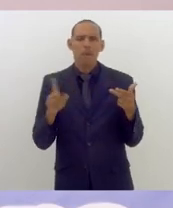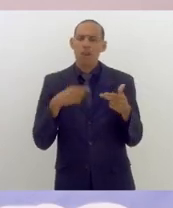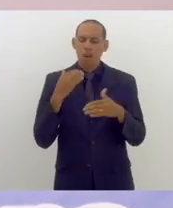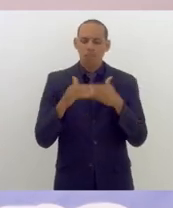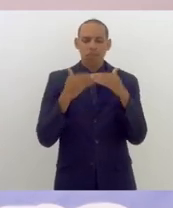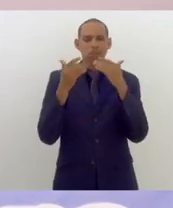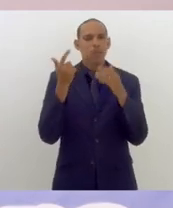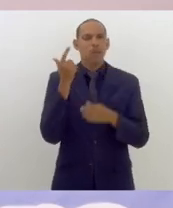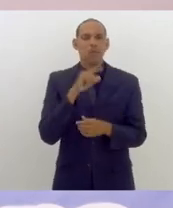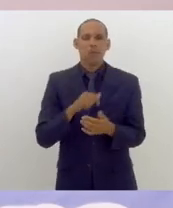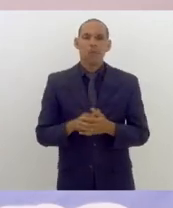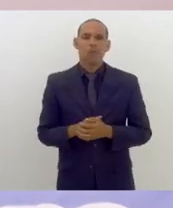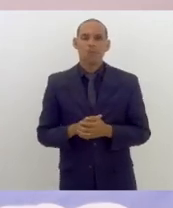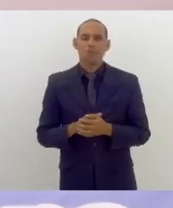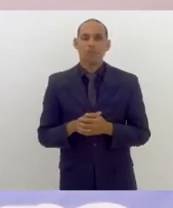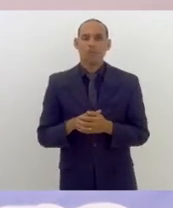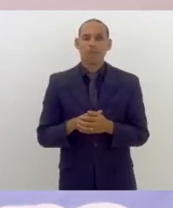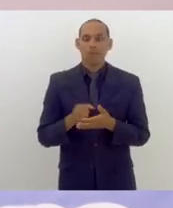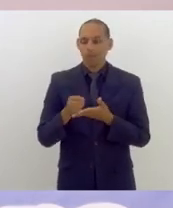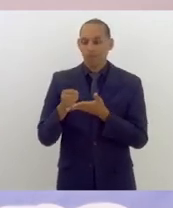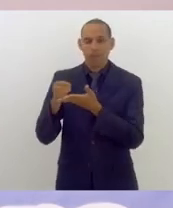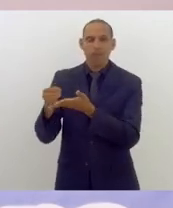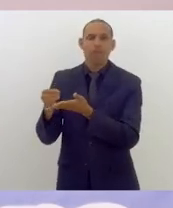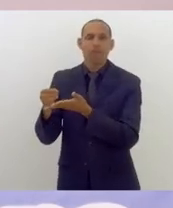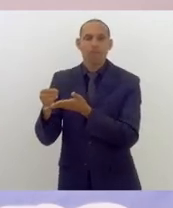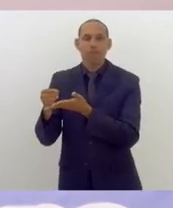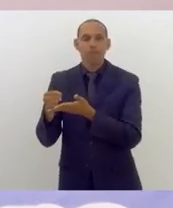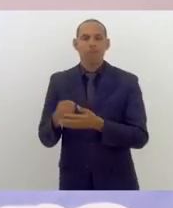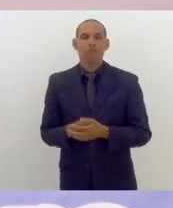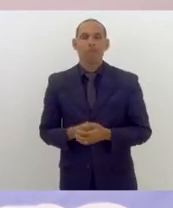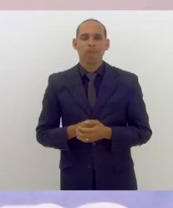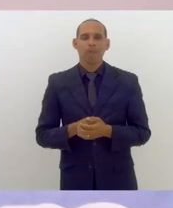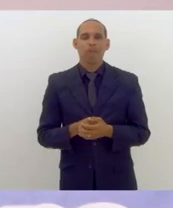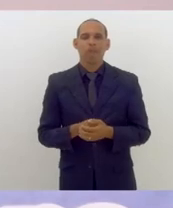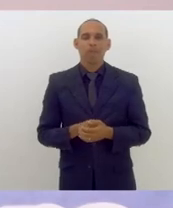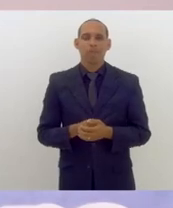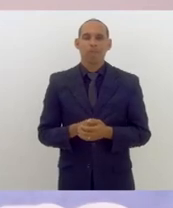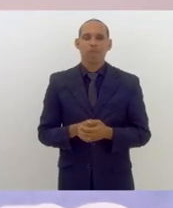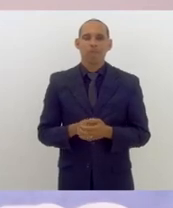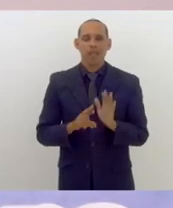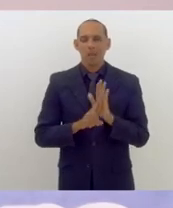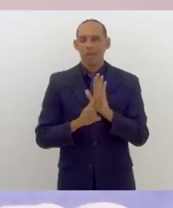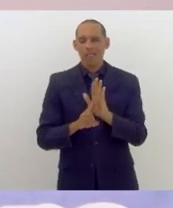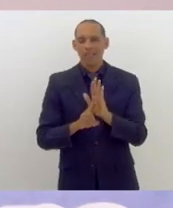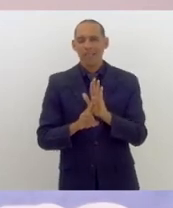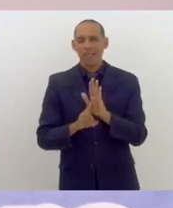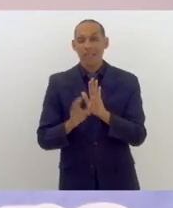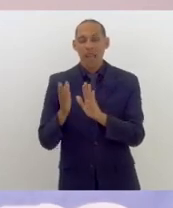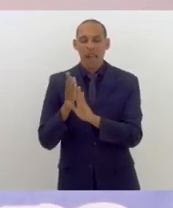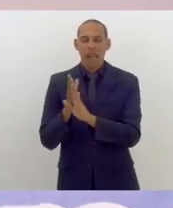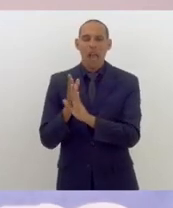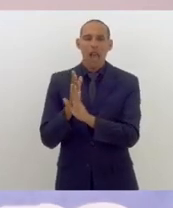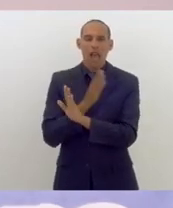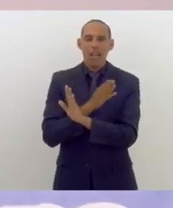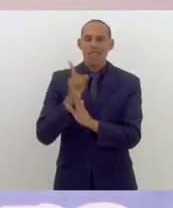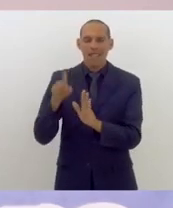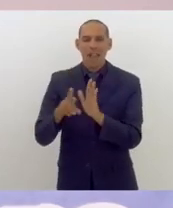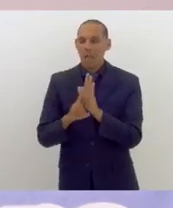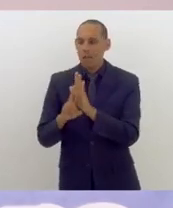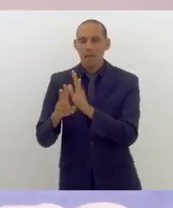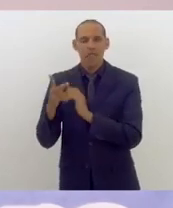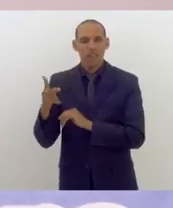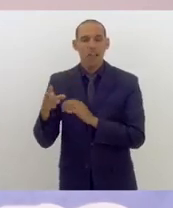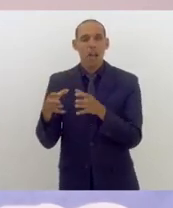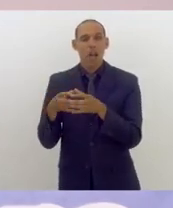avançar antes de eu passar a palavra para o representante aqui que é o representante